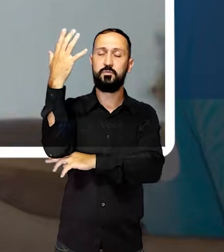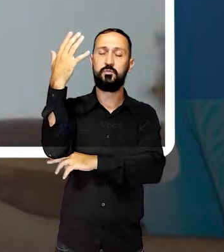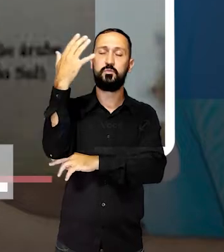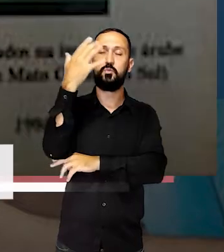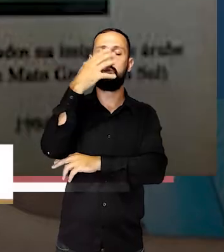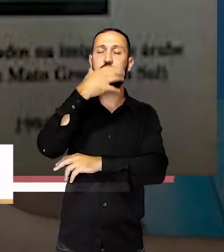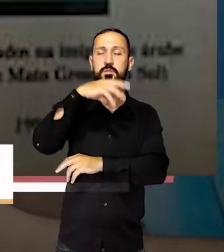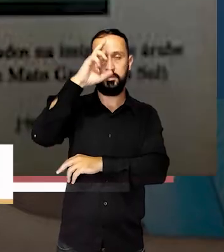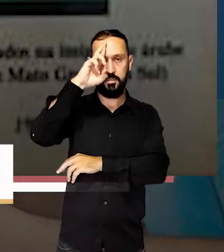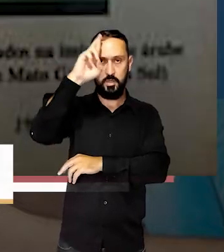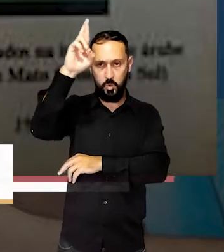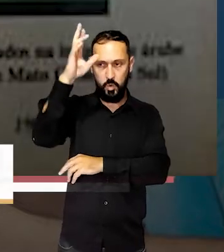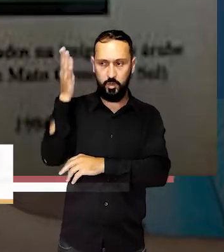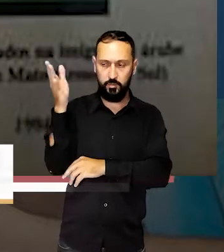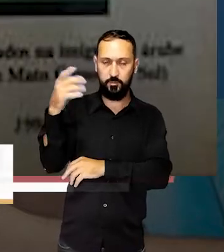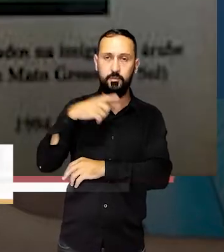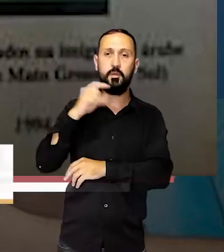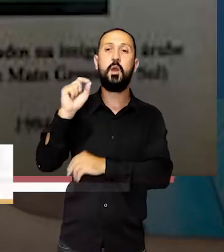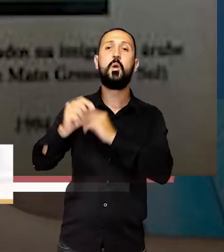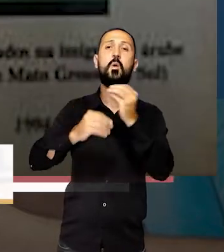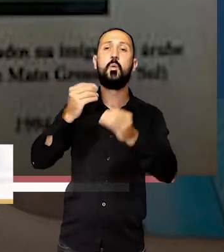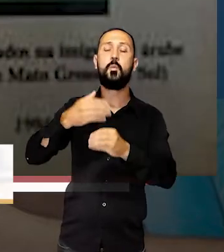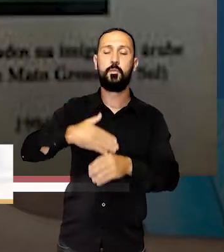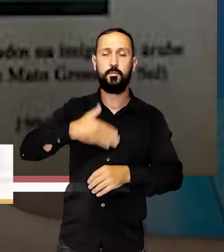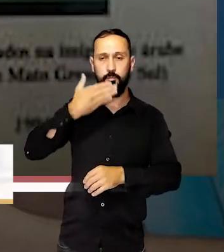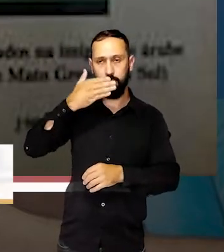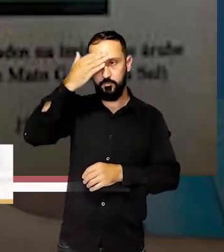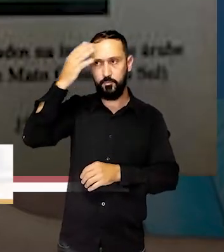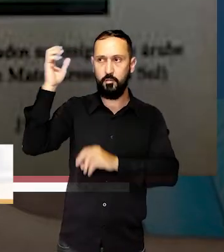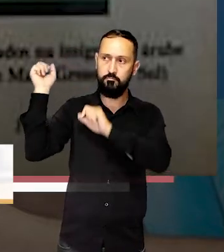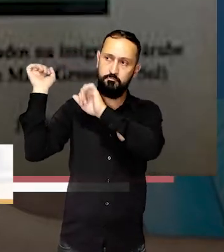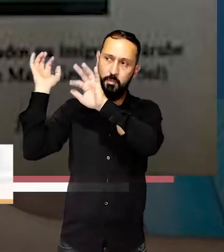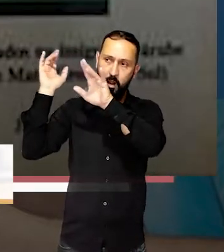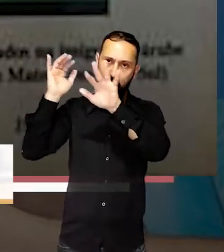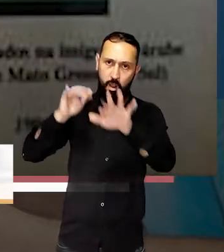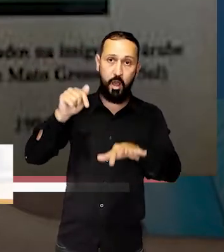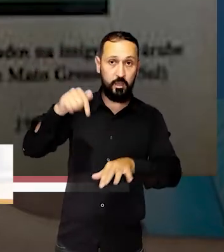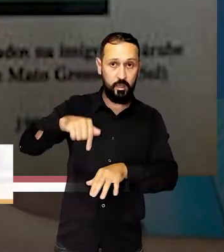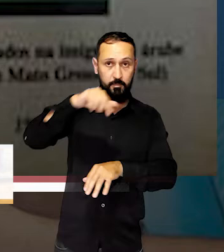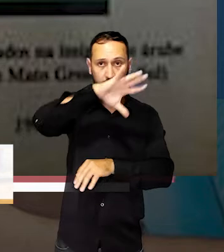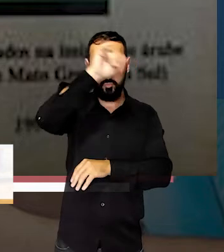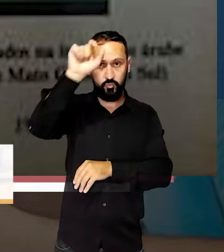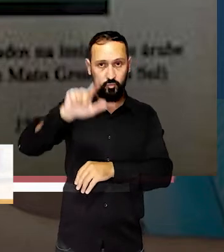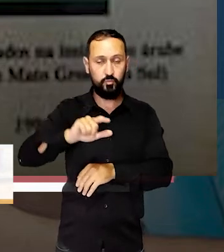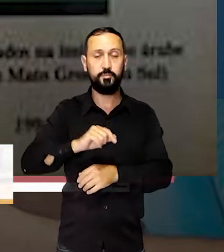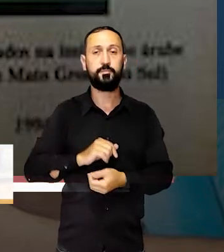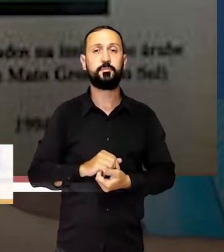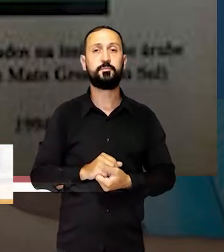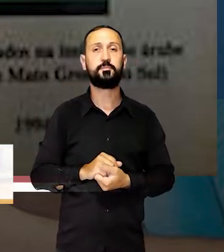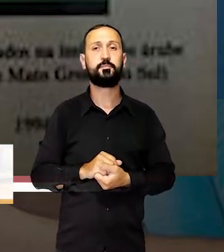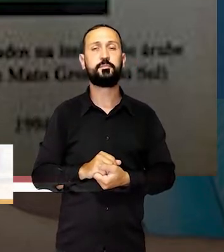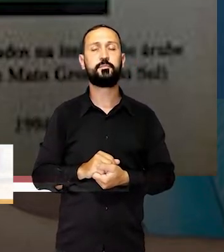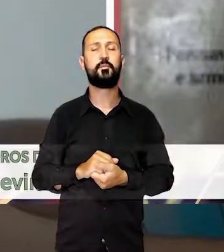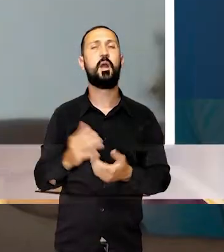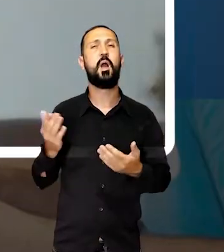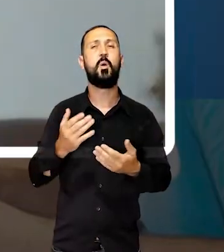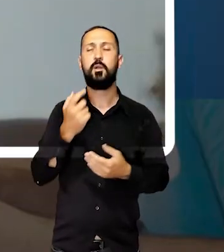Senhor, que é um romanceiro sobre a imigração árabe e armênia em Mato Grosso do Sul,